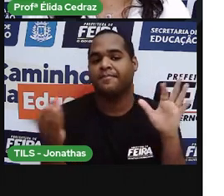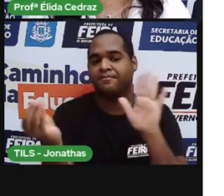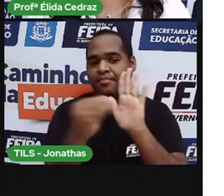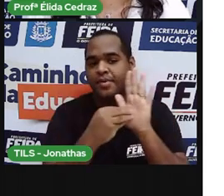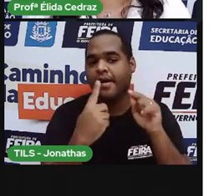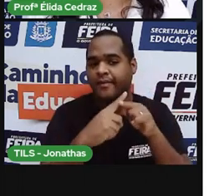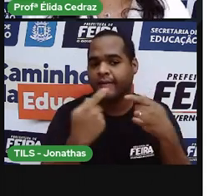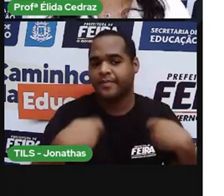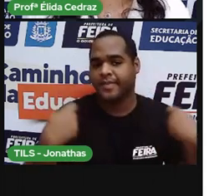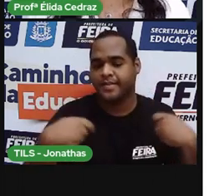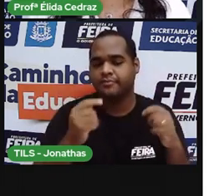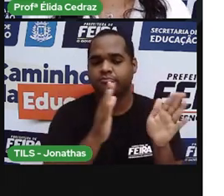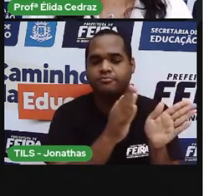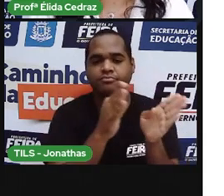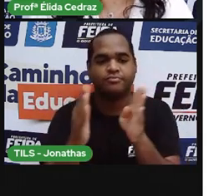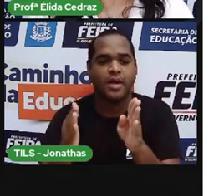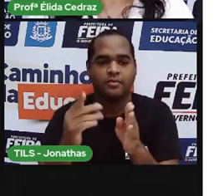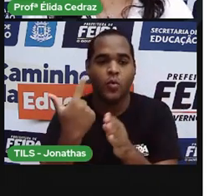uma palavra e outra.